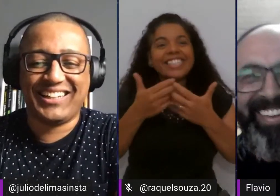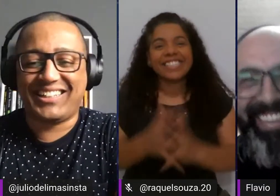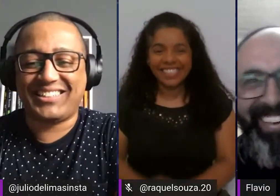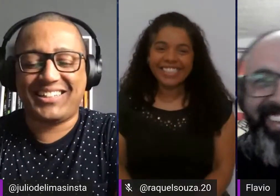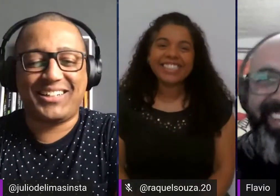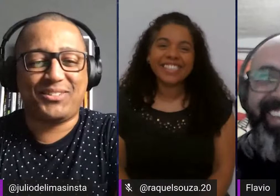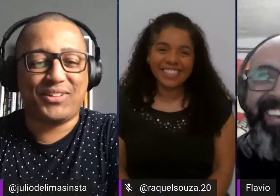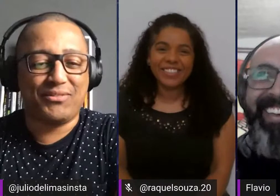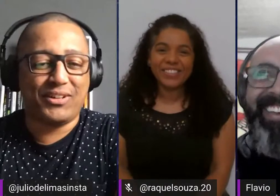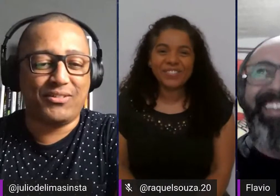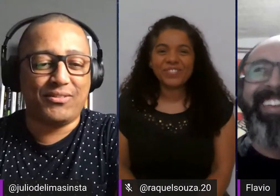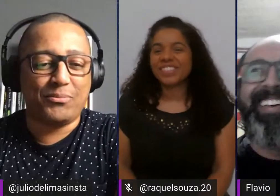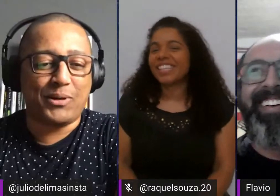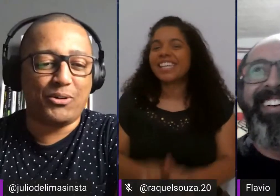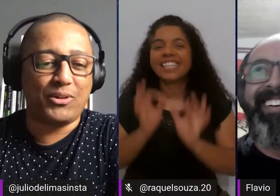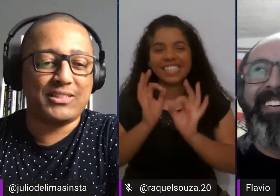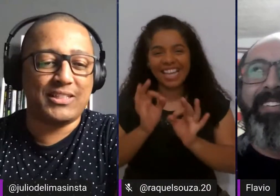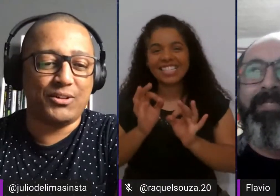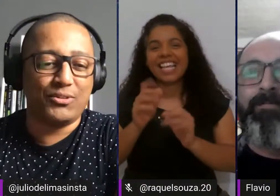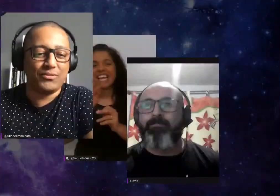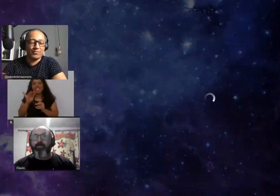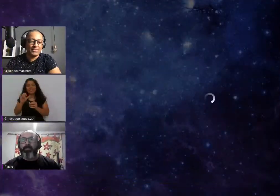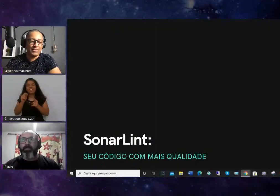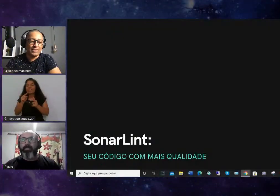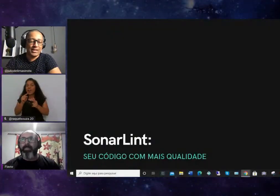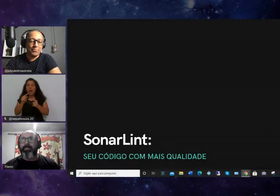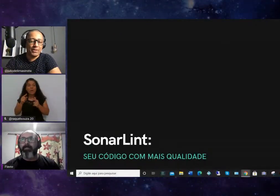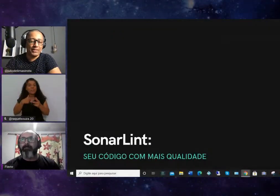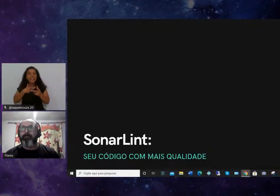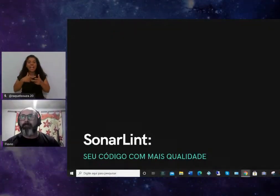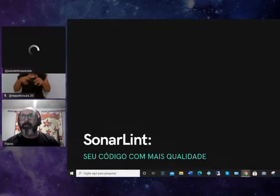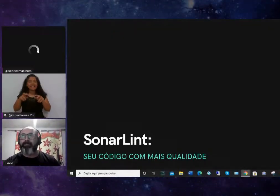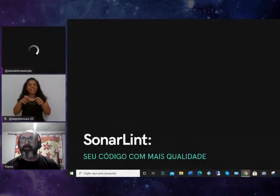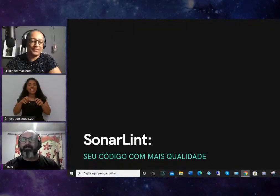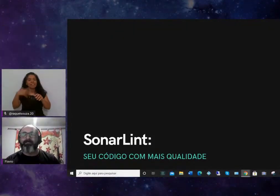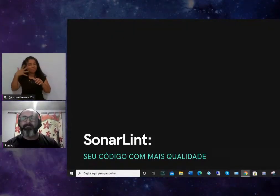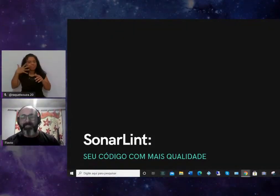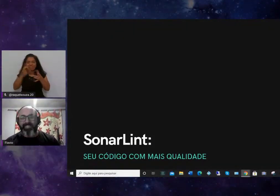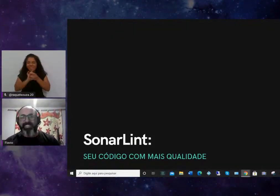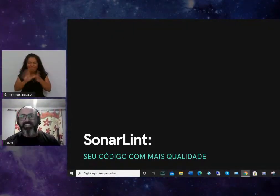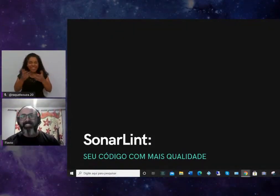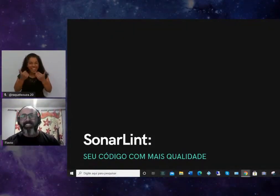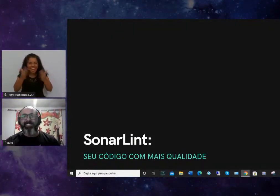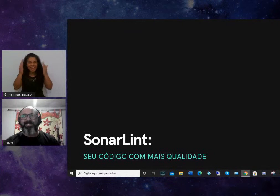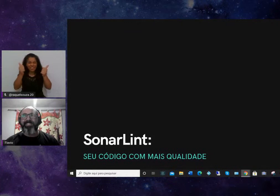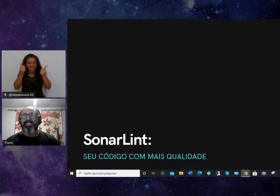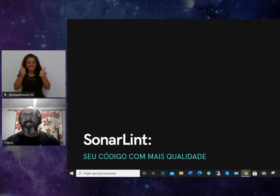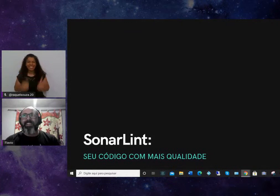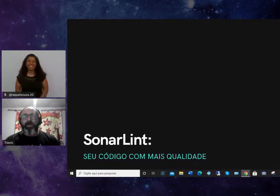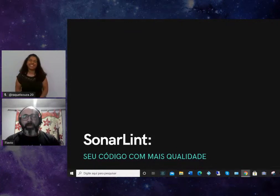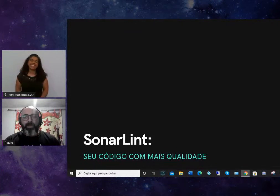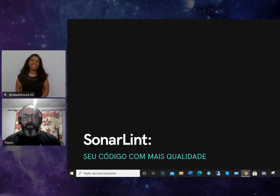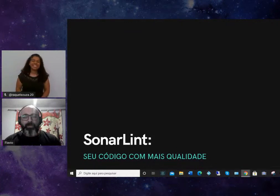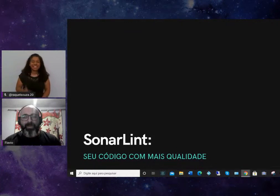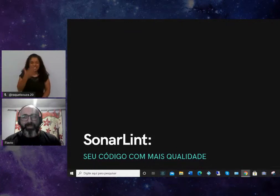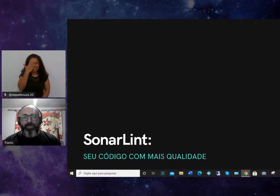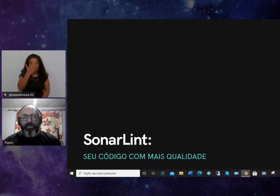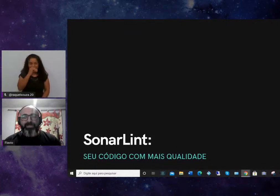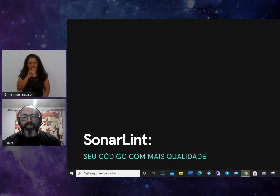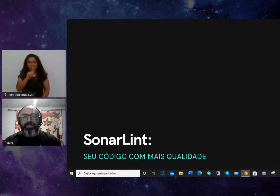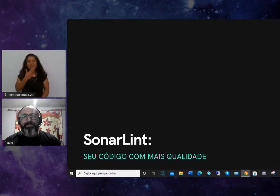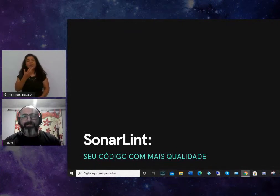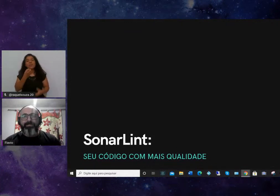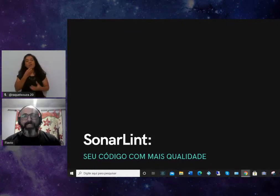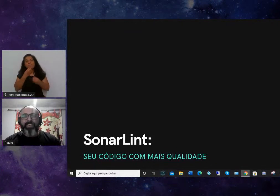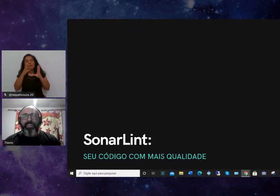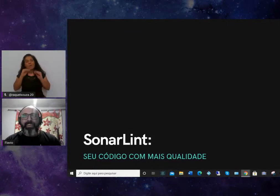tá certo Flavião o palco é seu arrebenta valeu Júlio boa noite